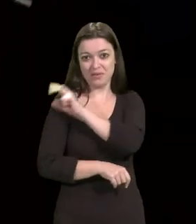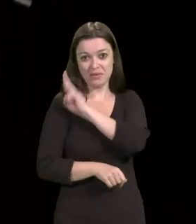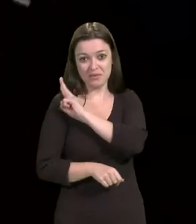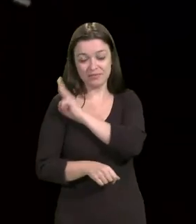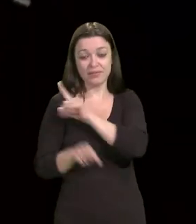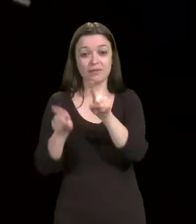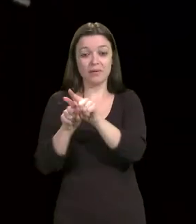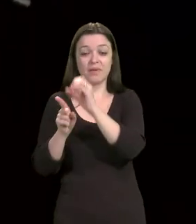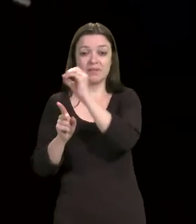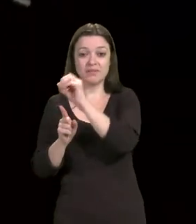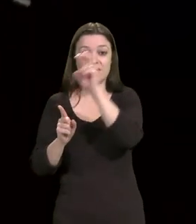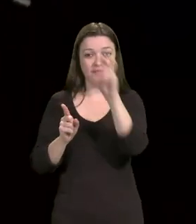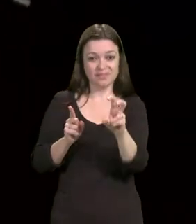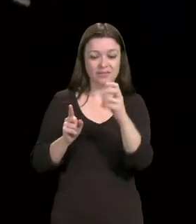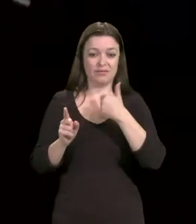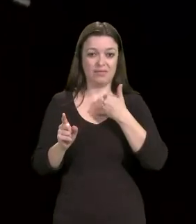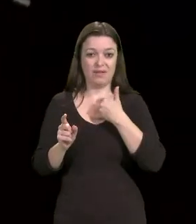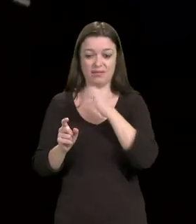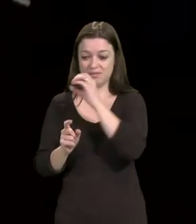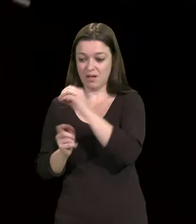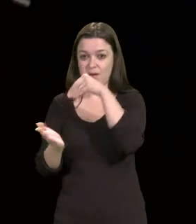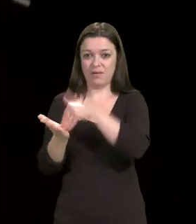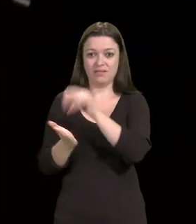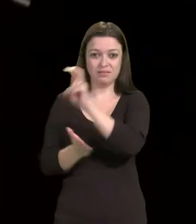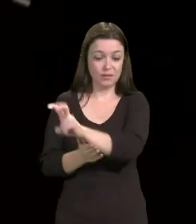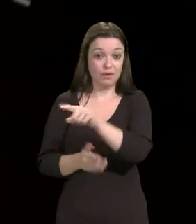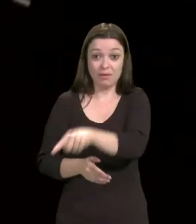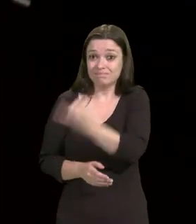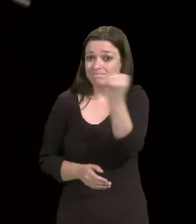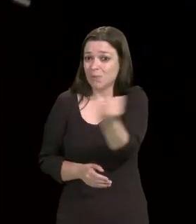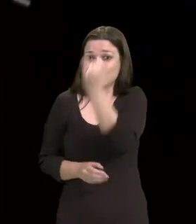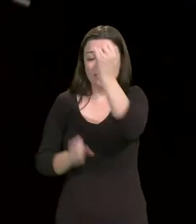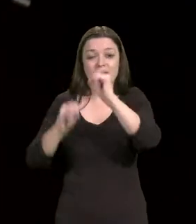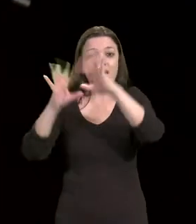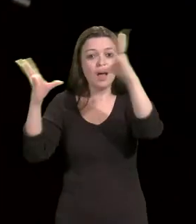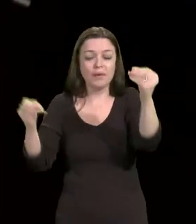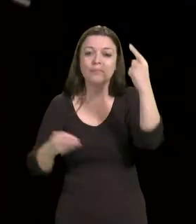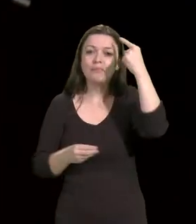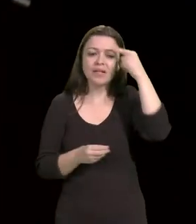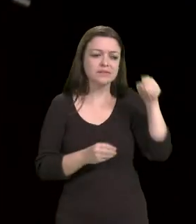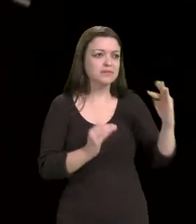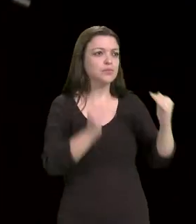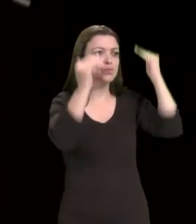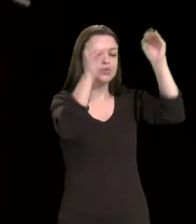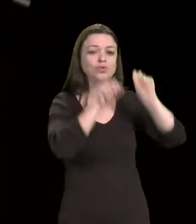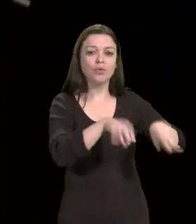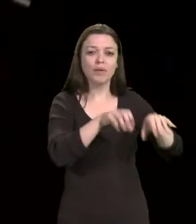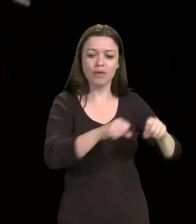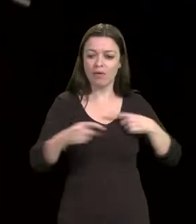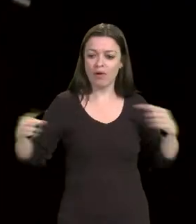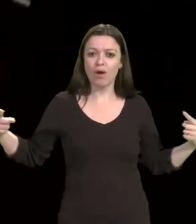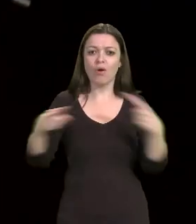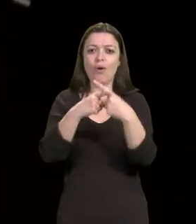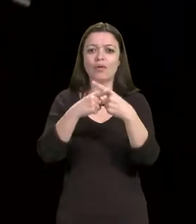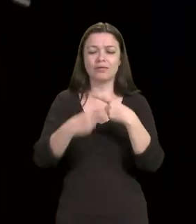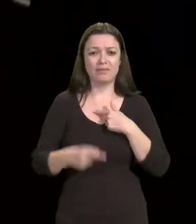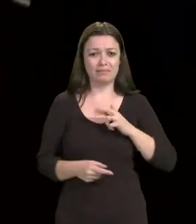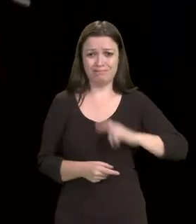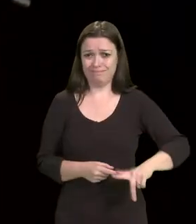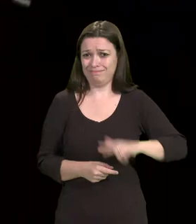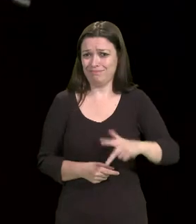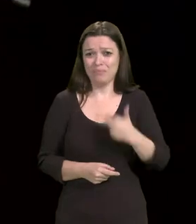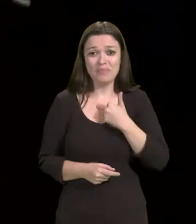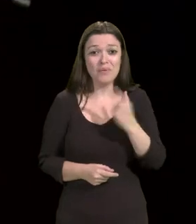cruciais, fundamentais, prioritários, evidente. Agora, é um grande equívoco opor as duas esferas e dizer que